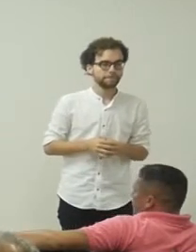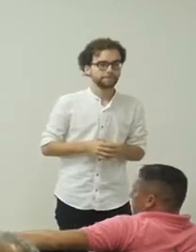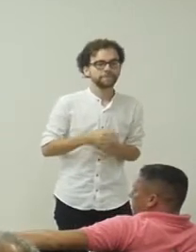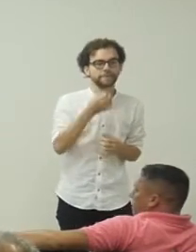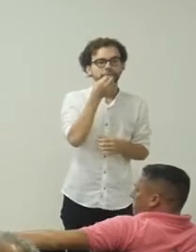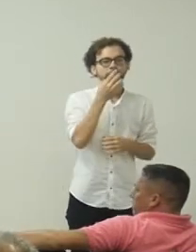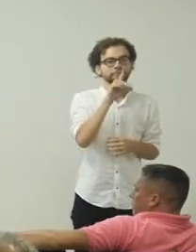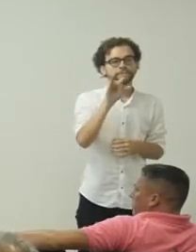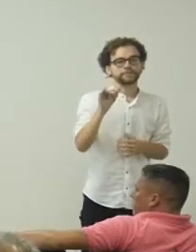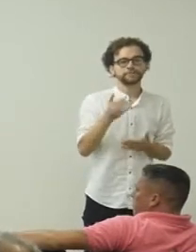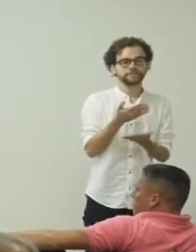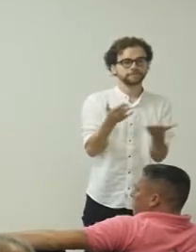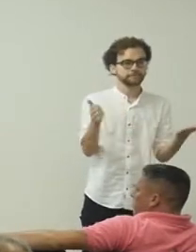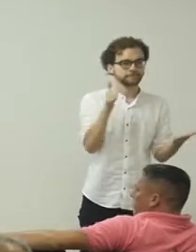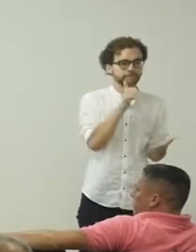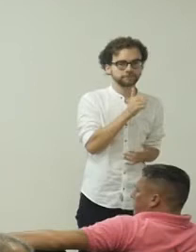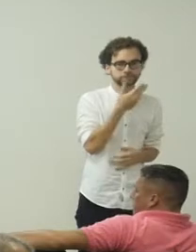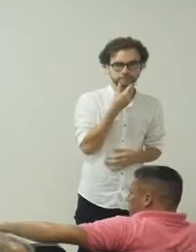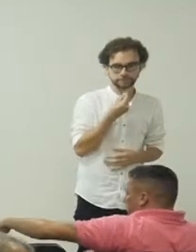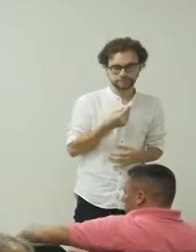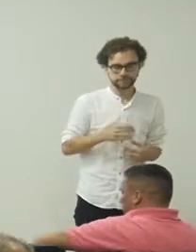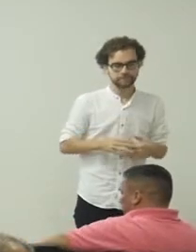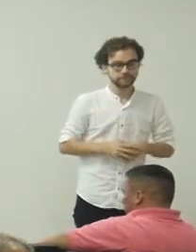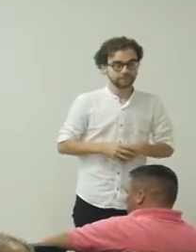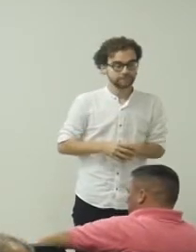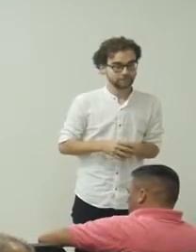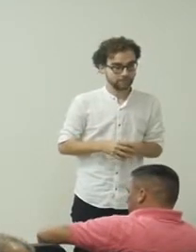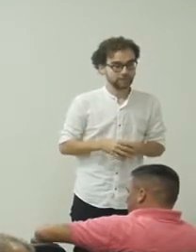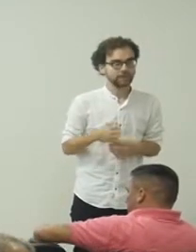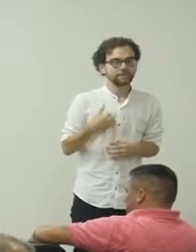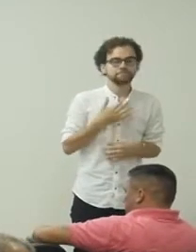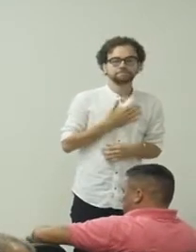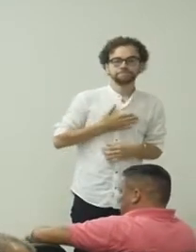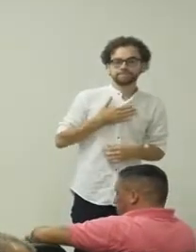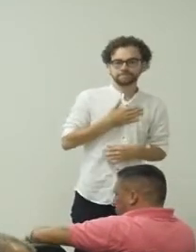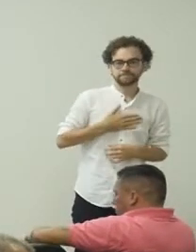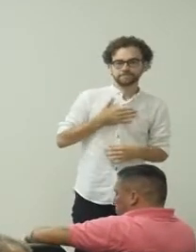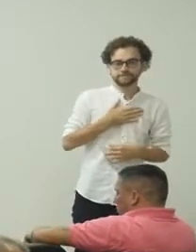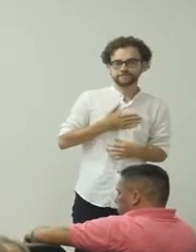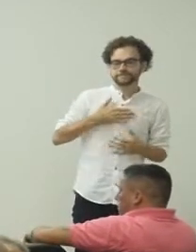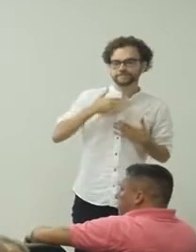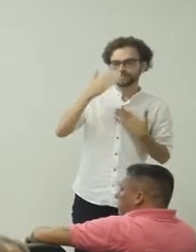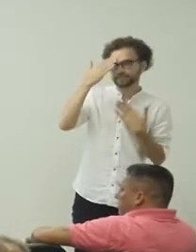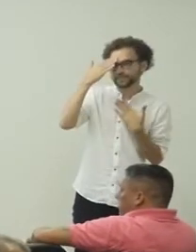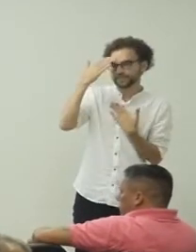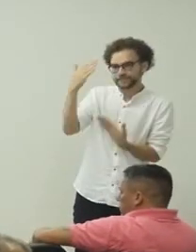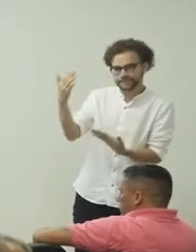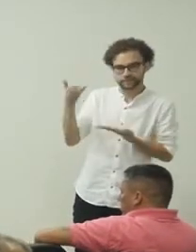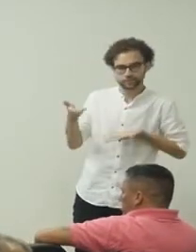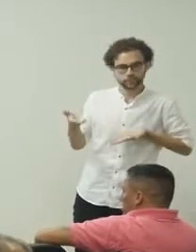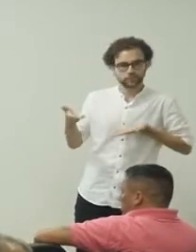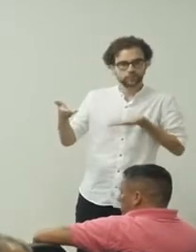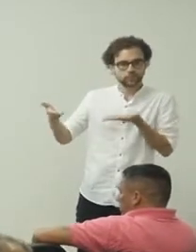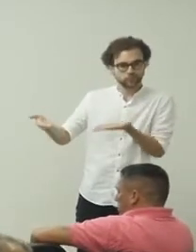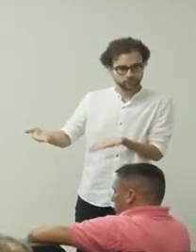Bom dia a todas e todos. Eu gostaria de agradecer imensamente